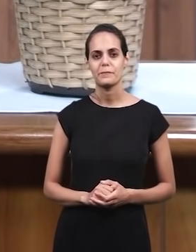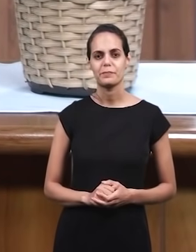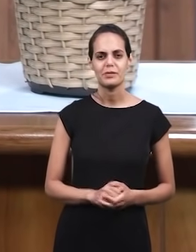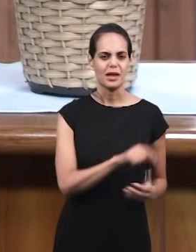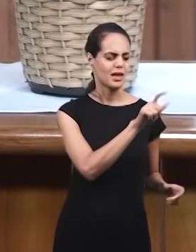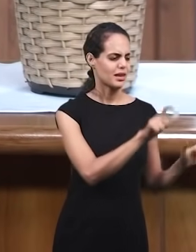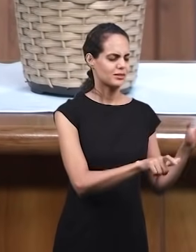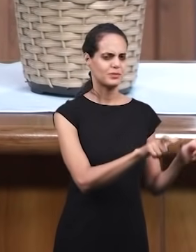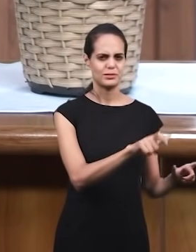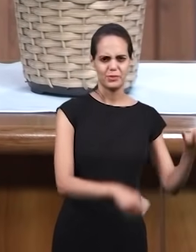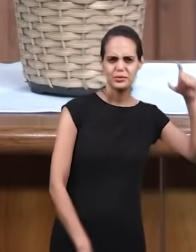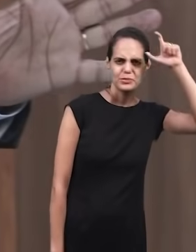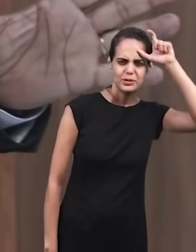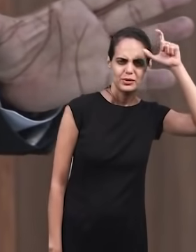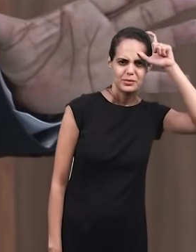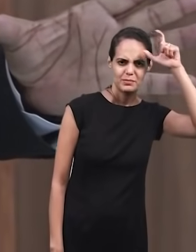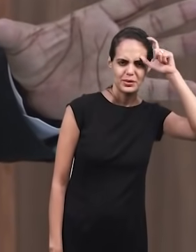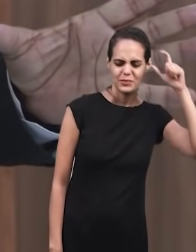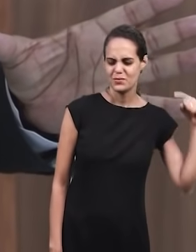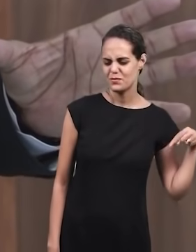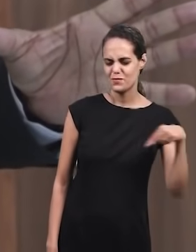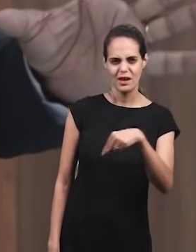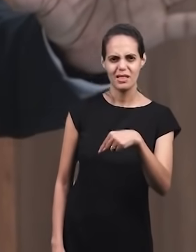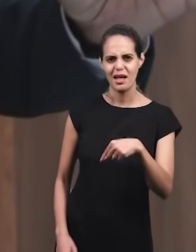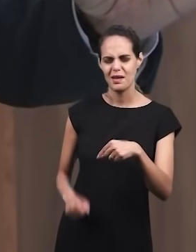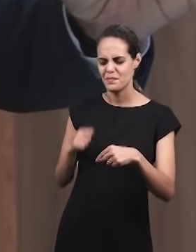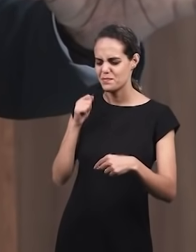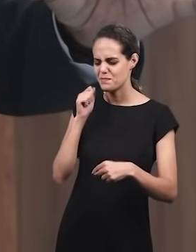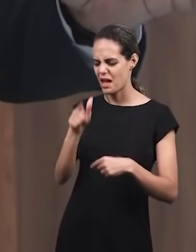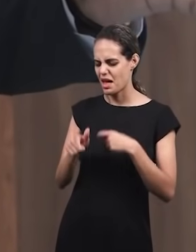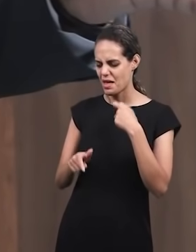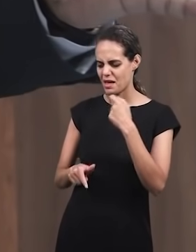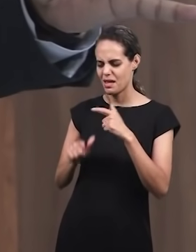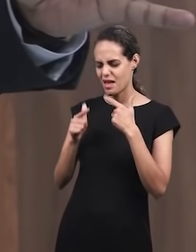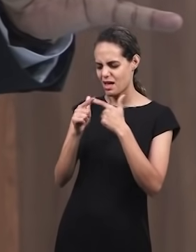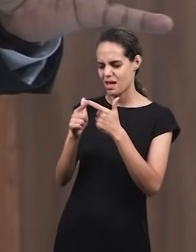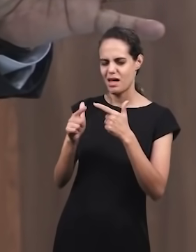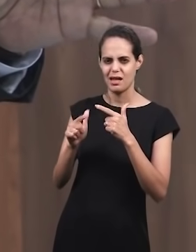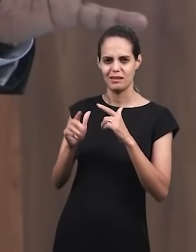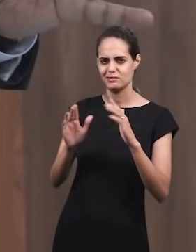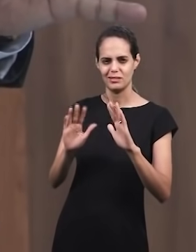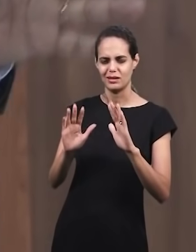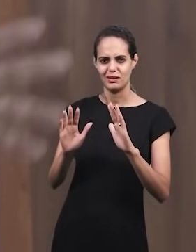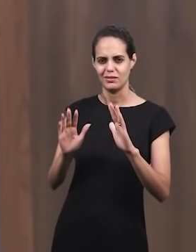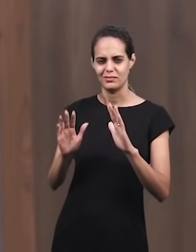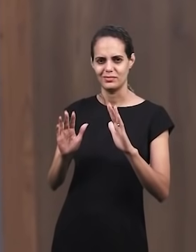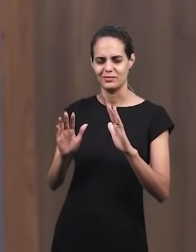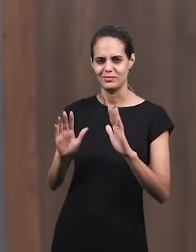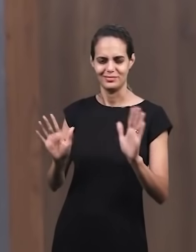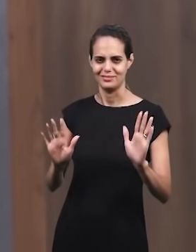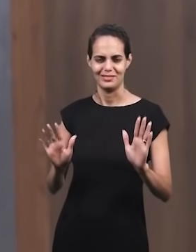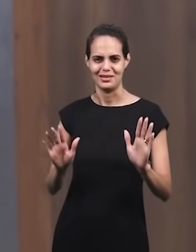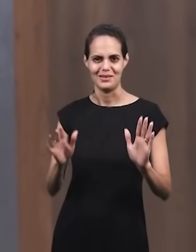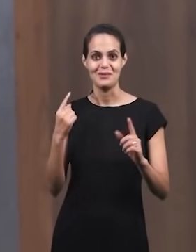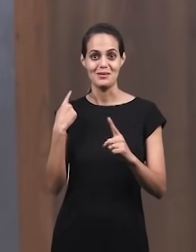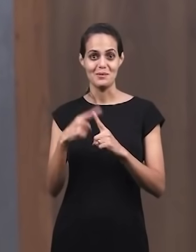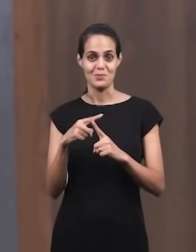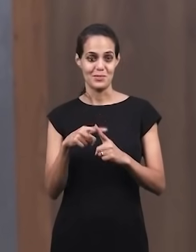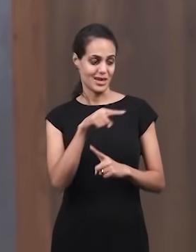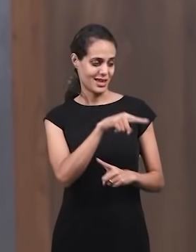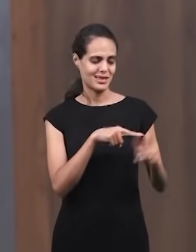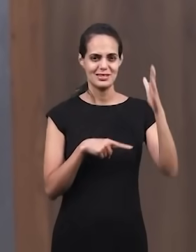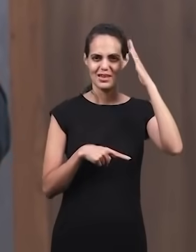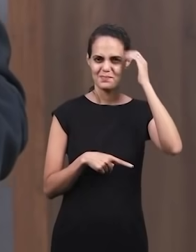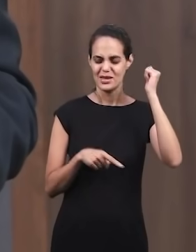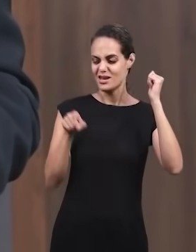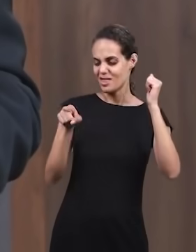dela, zombou dela. O inimigo estava vendo a vitória dela, não precisava lá falar: olha só, viu, você ficou zombando, olha só minha vitória. Não, sabia que ela